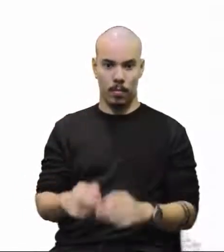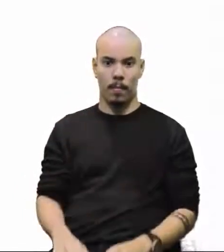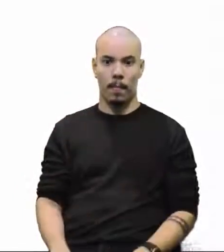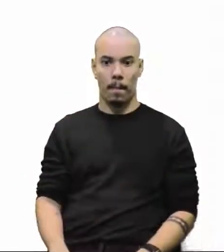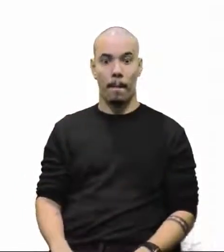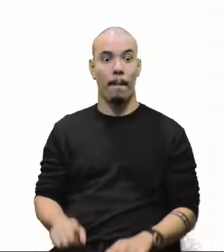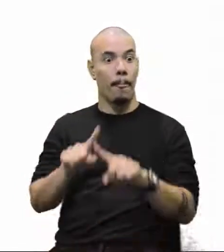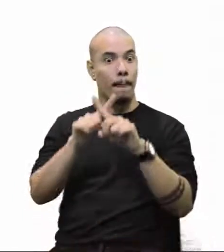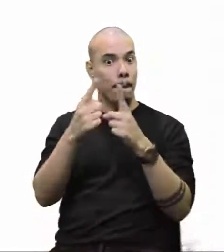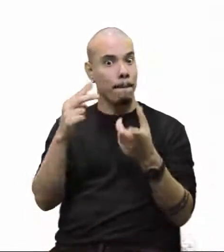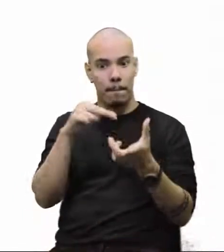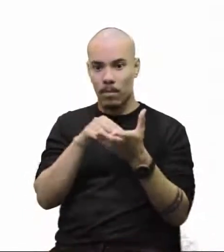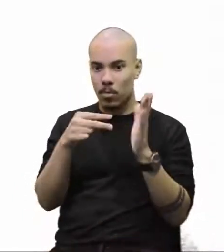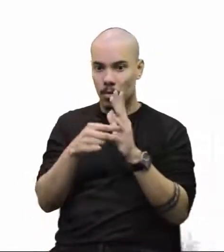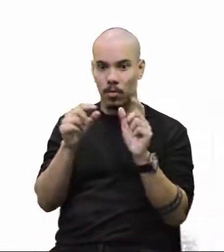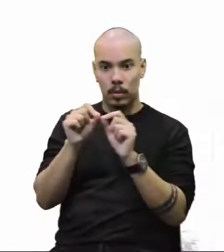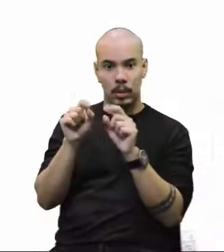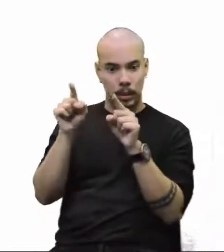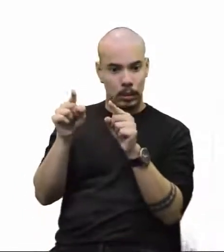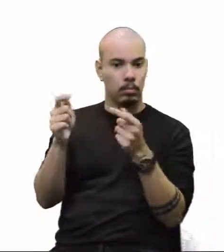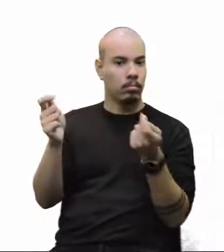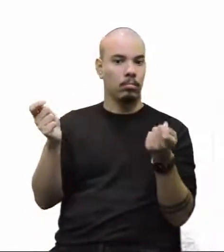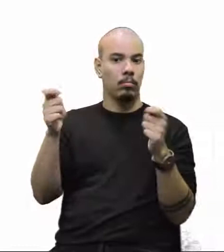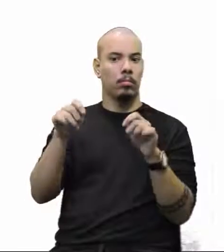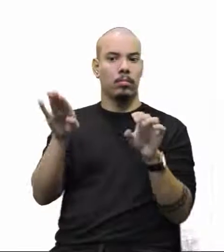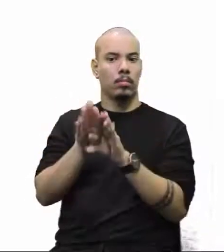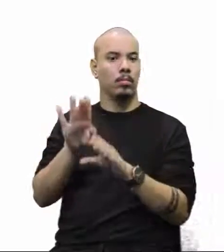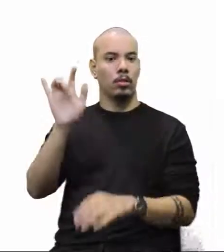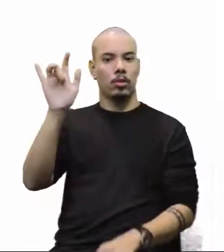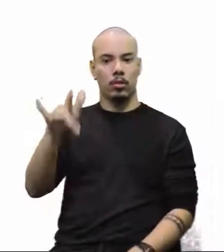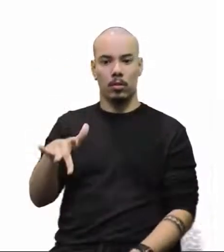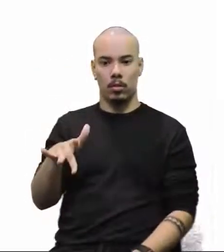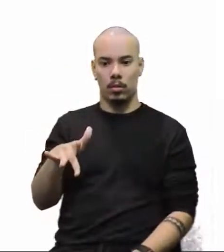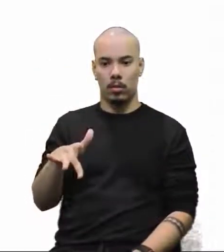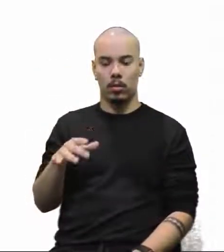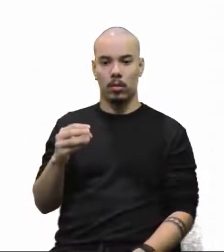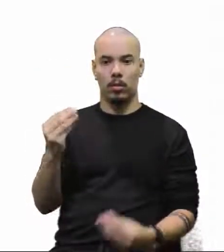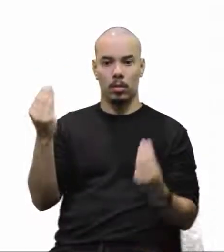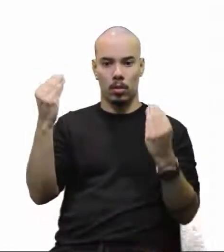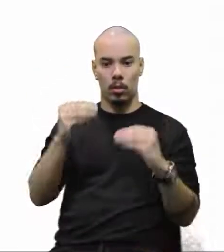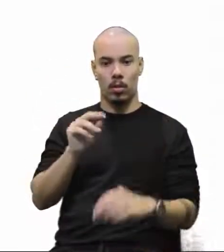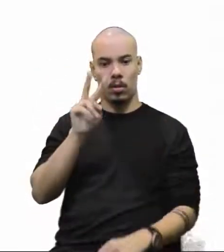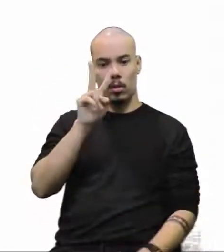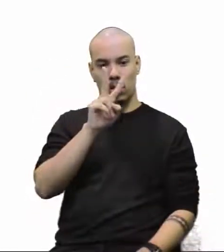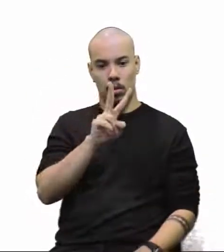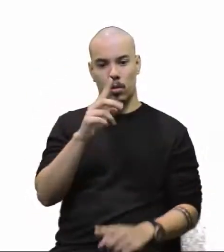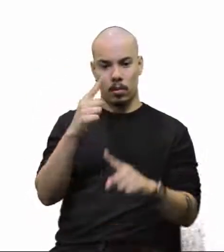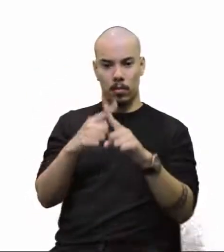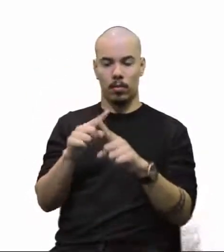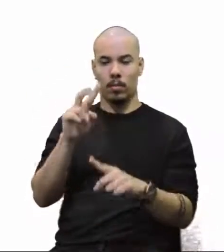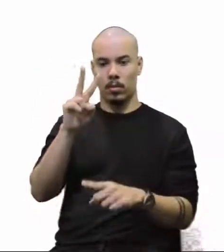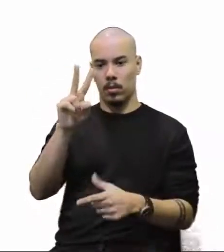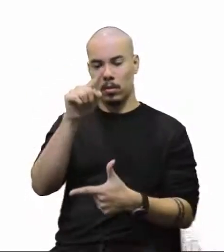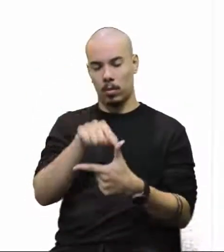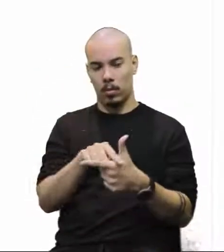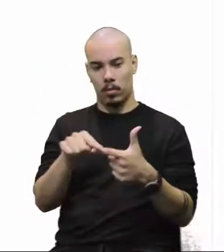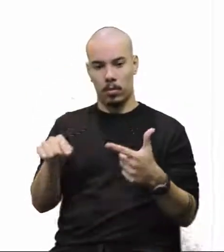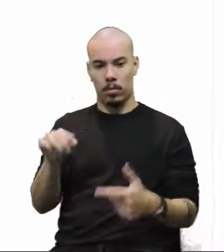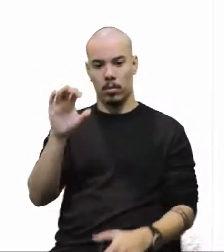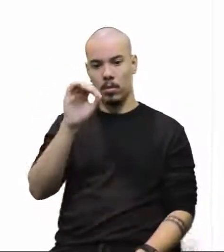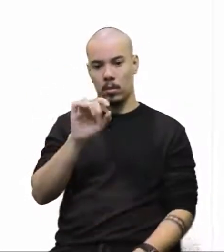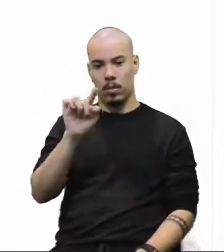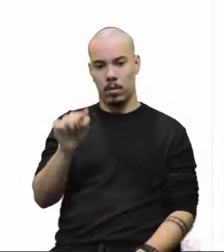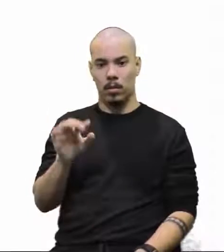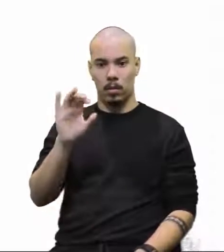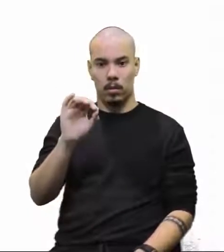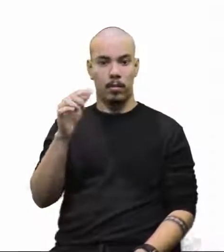Mas não significa que ele tem que fazer. Ele poderia também fazer como foi dito, né? Colocar 2 vezes 2 dividido por 0,02. Ia dar